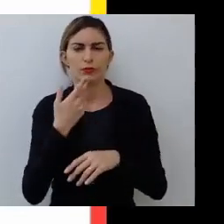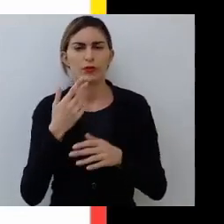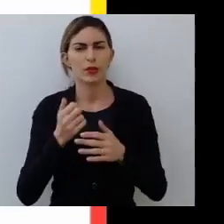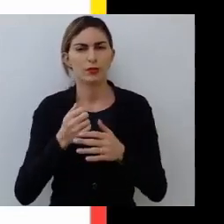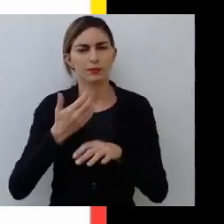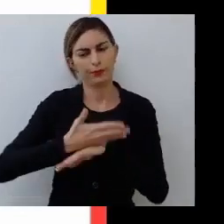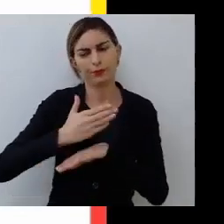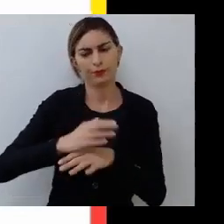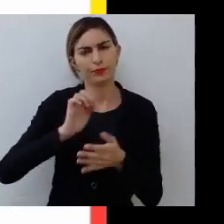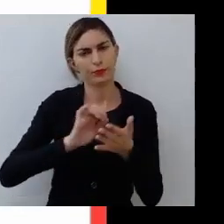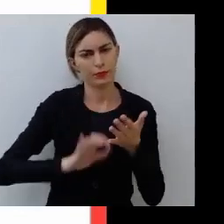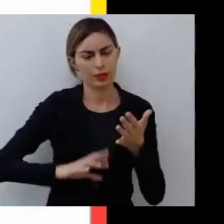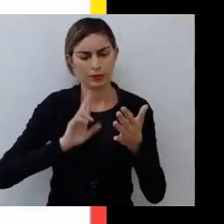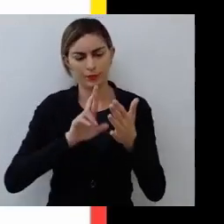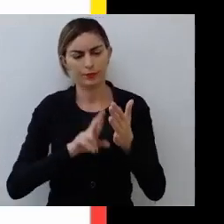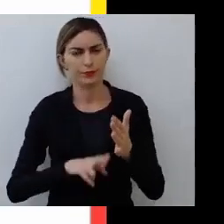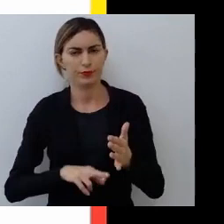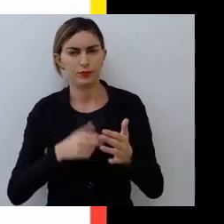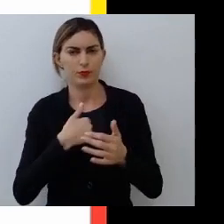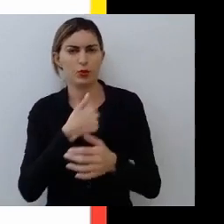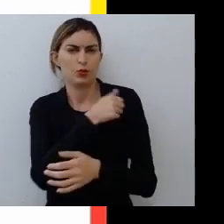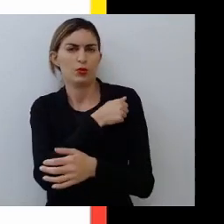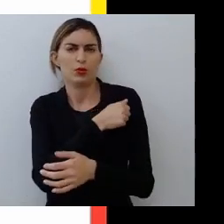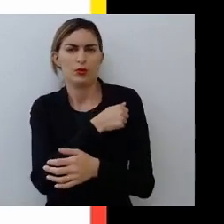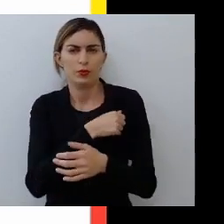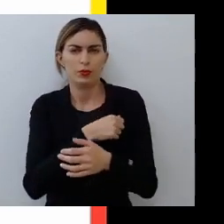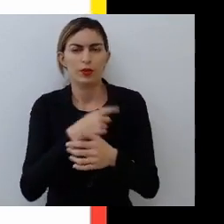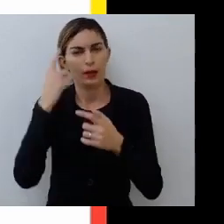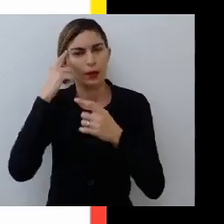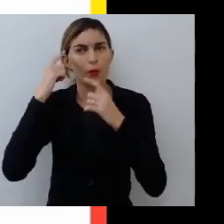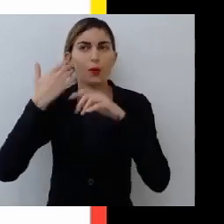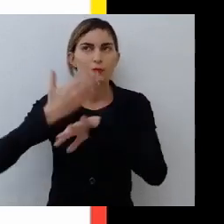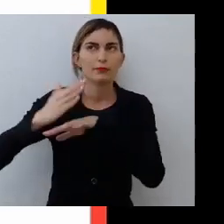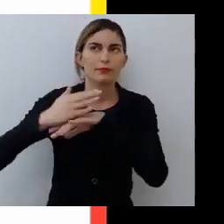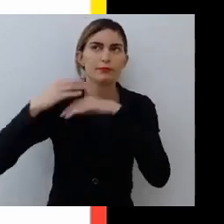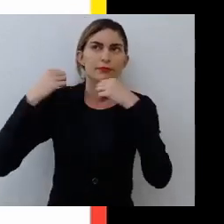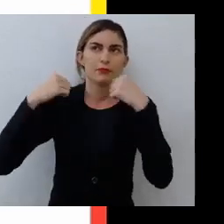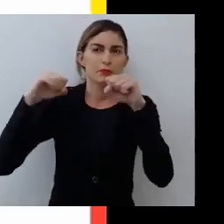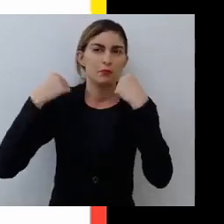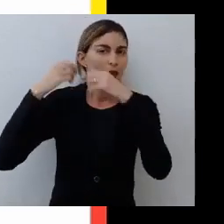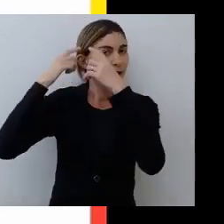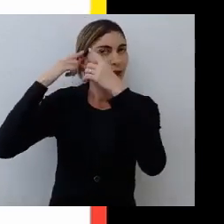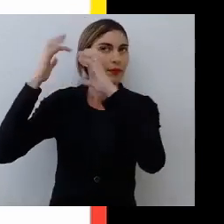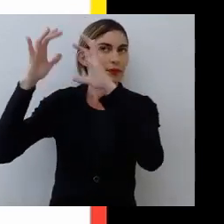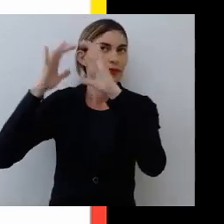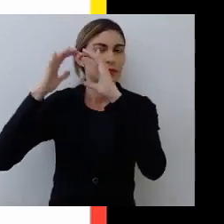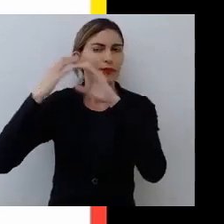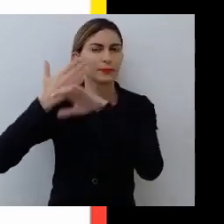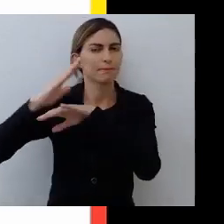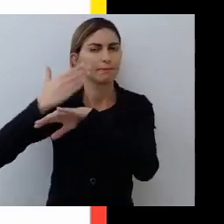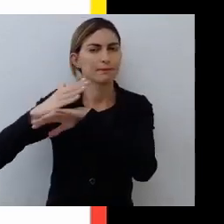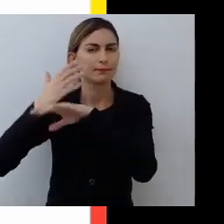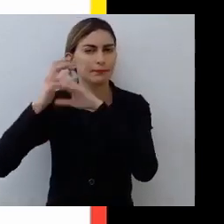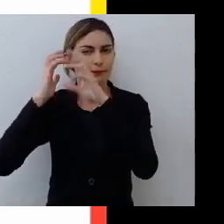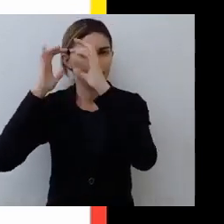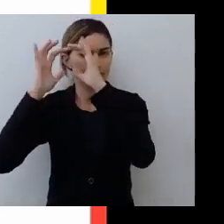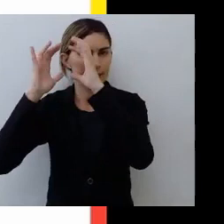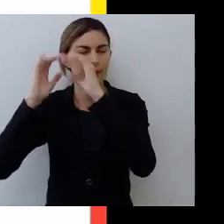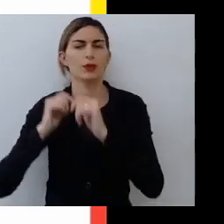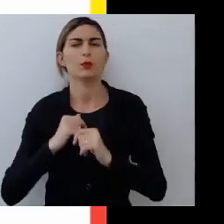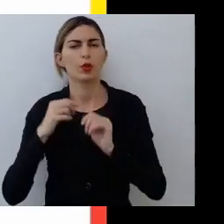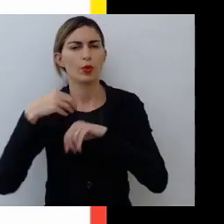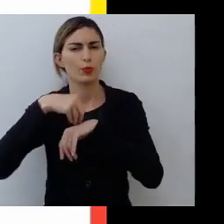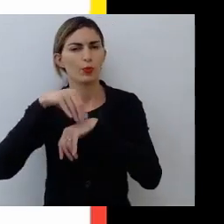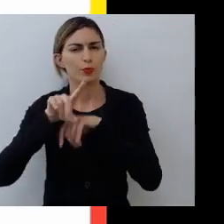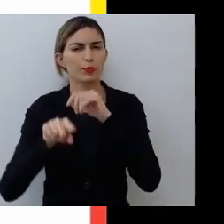pratico com os meus alunos de malhando o cérebro. Porque nada melhor do que malhar e exercitar o cérebro. Então, eu trouxe